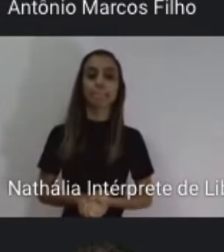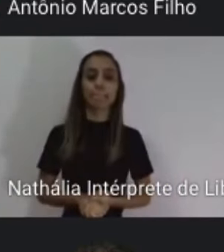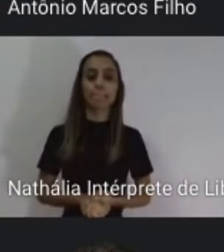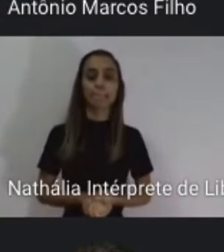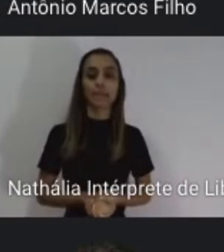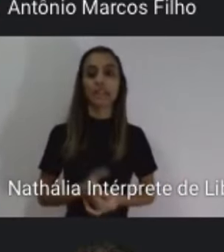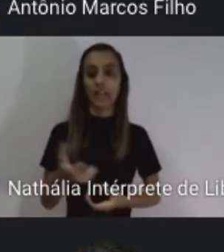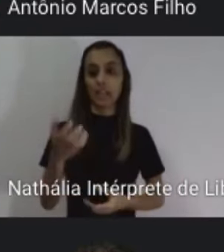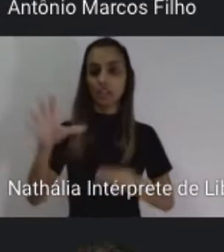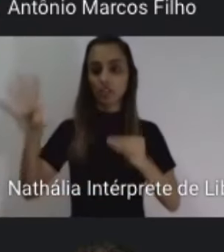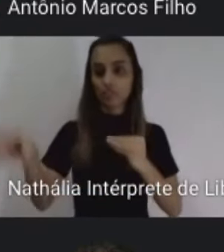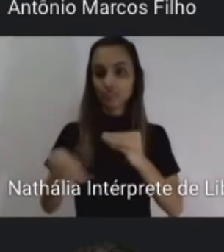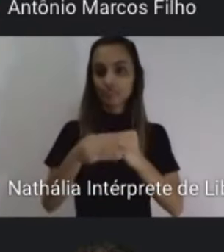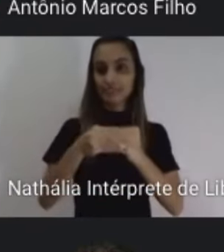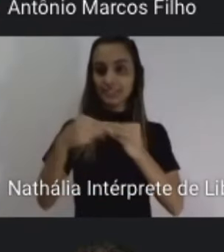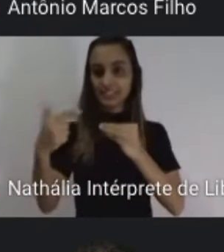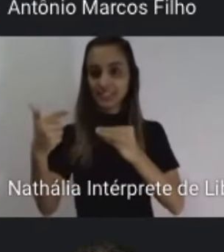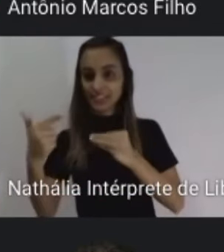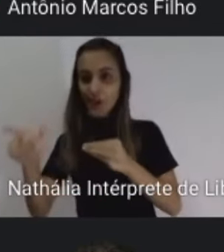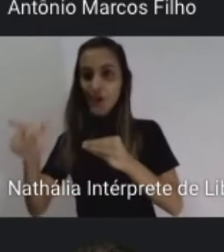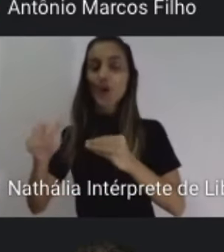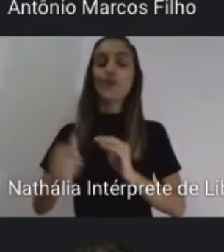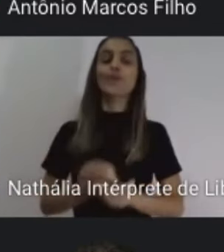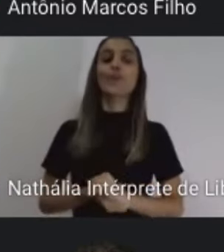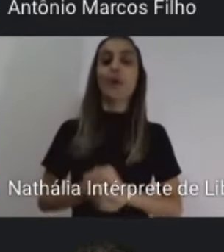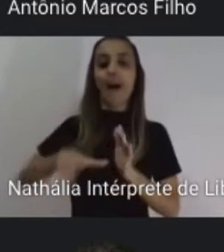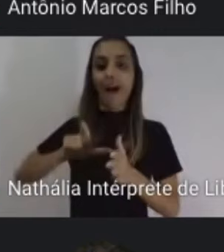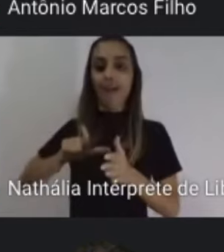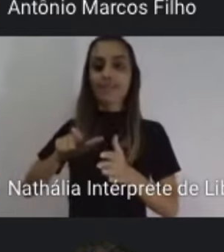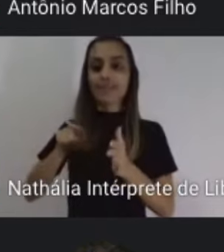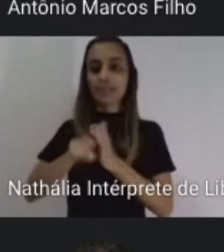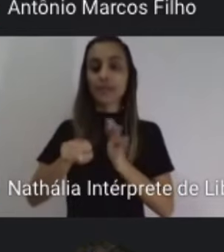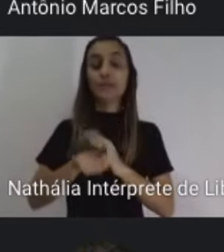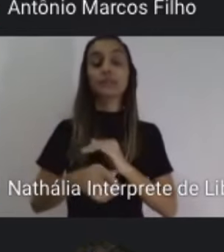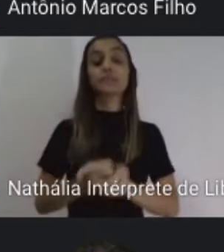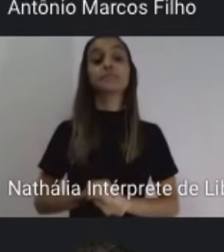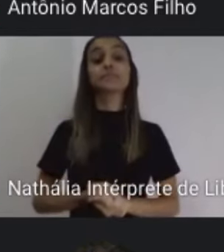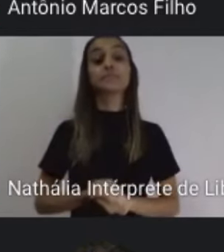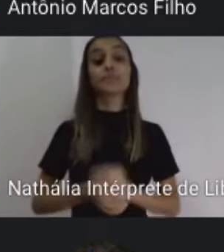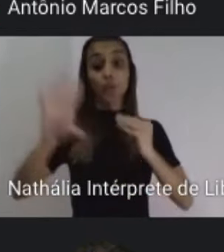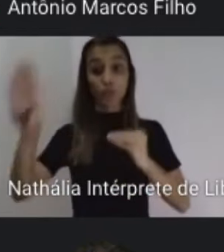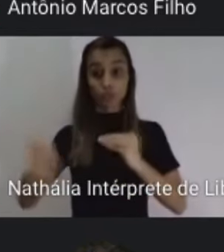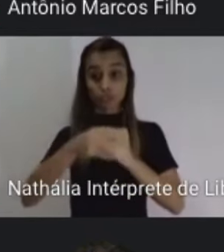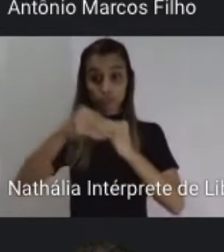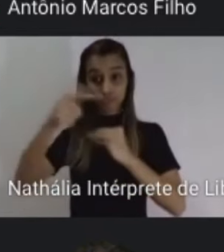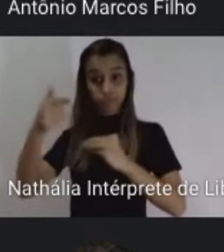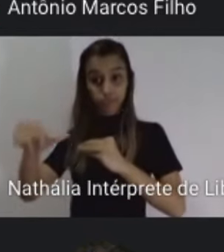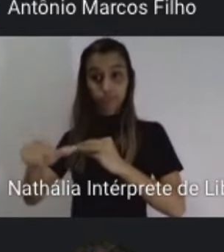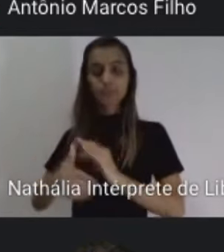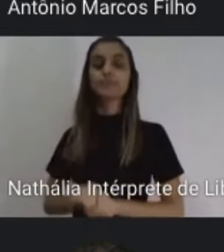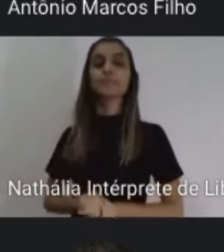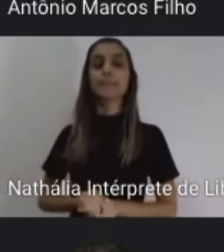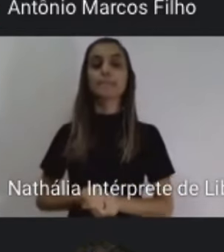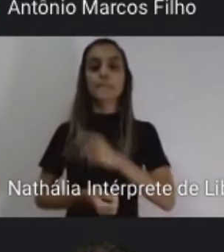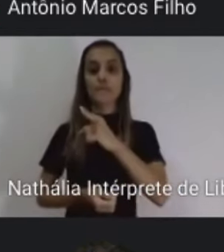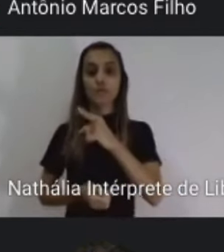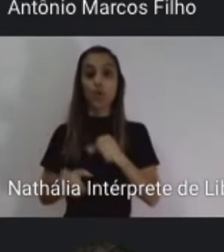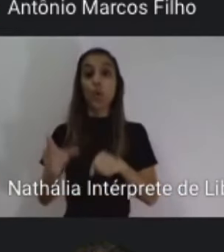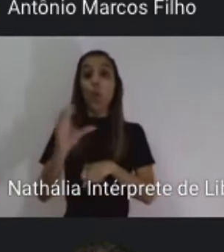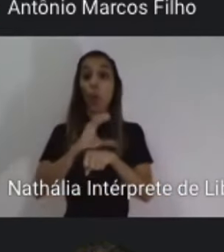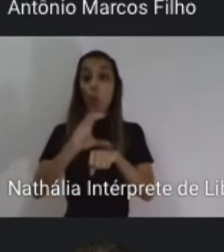réplica antes de passar para a pergunta do Antônio, só duas coisas, né? Primeiro, essa tua última fala com relação ao código. Percebo a